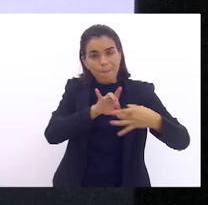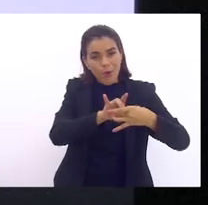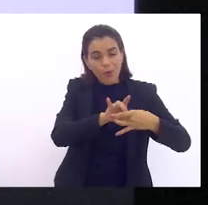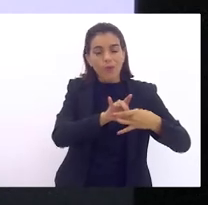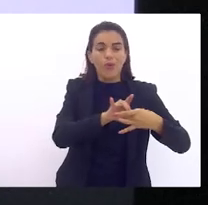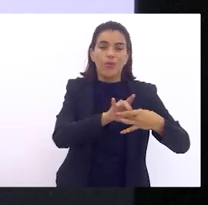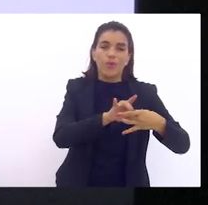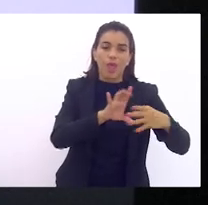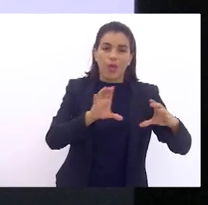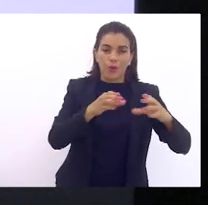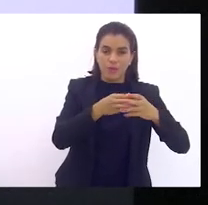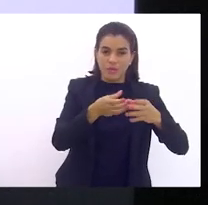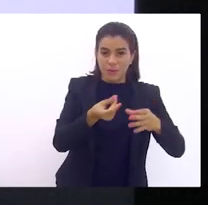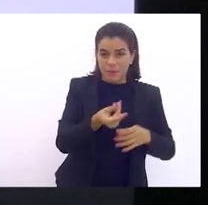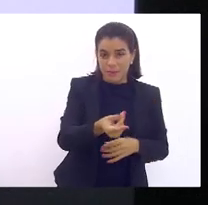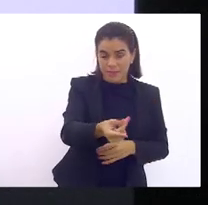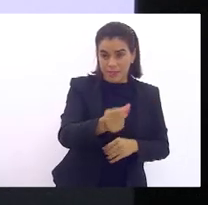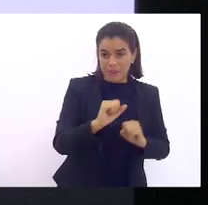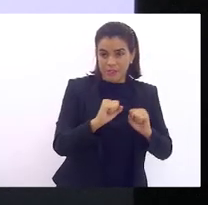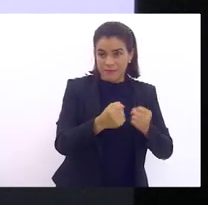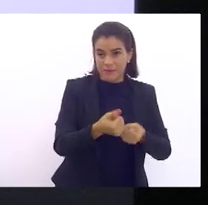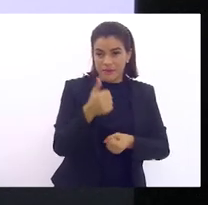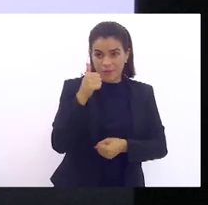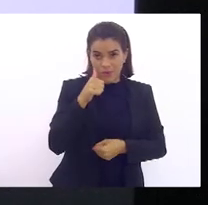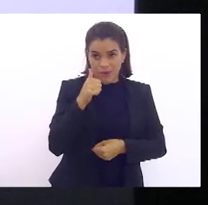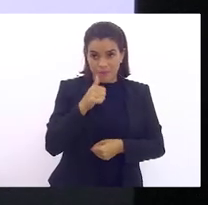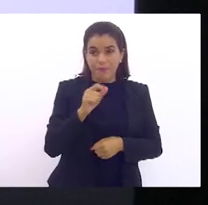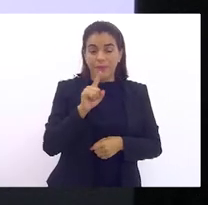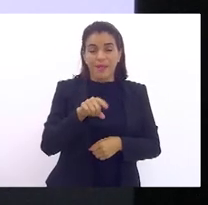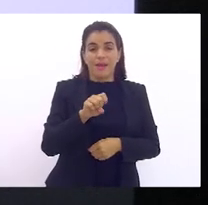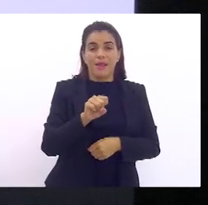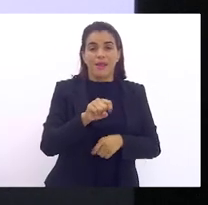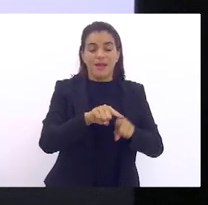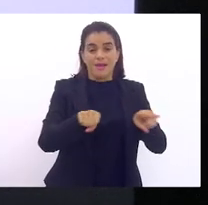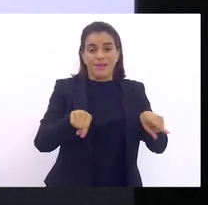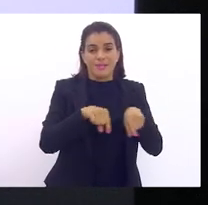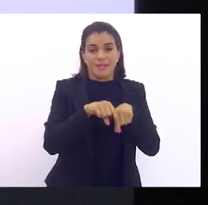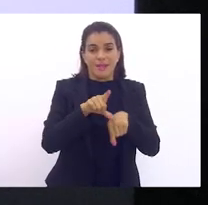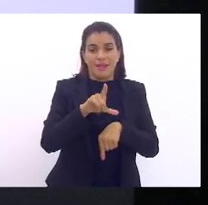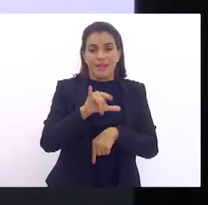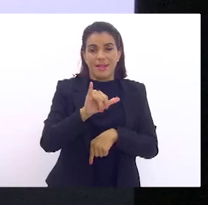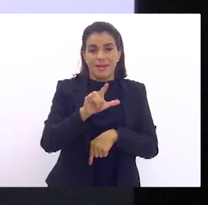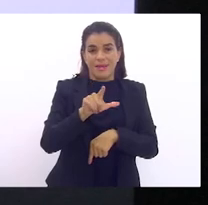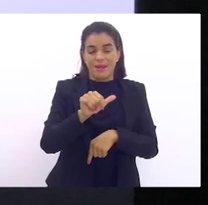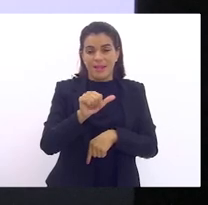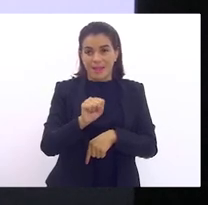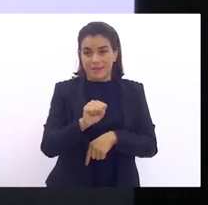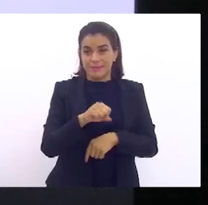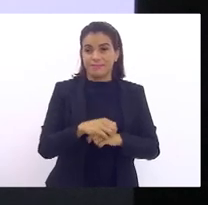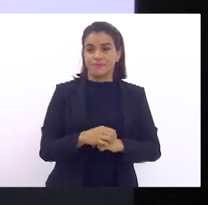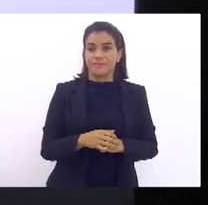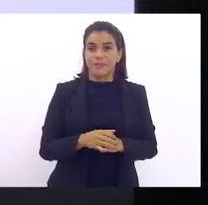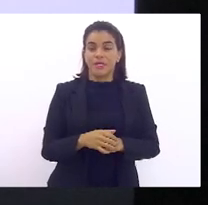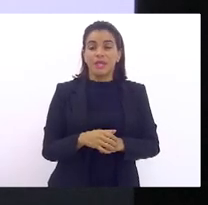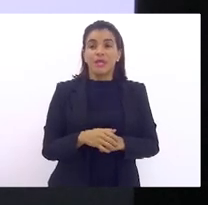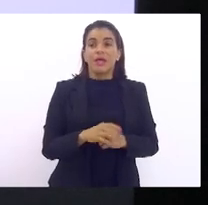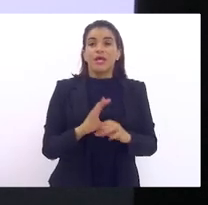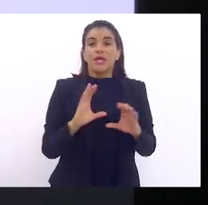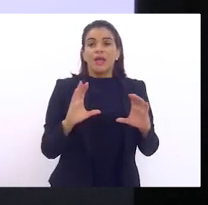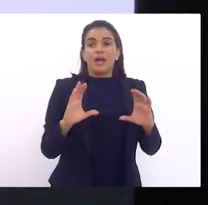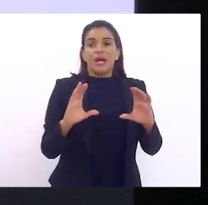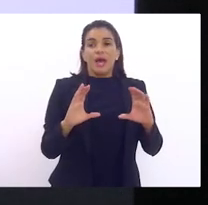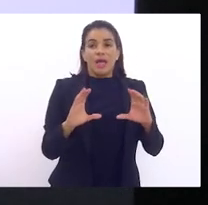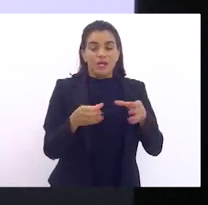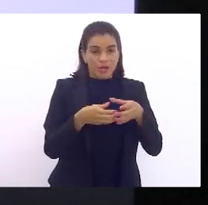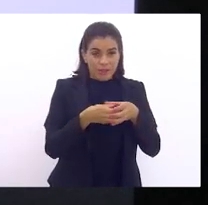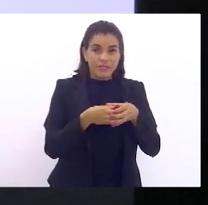eh de defesa dos direitos da mulher que é a sala lilás a comissão de defesa dos direitos eh da mulher